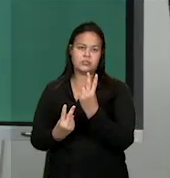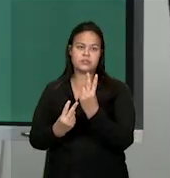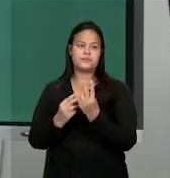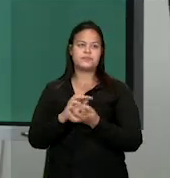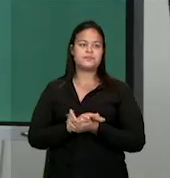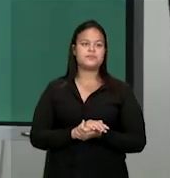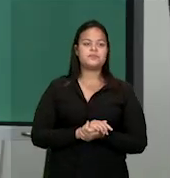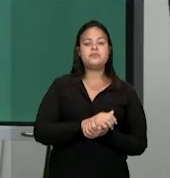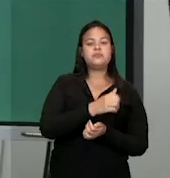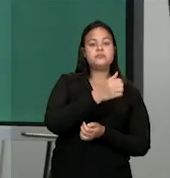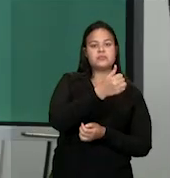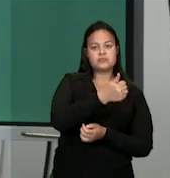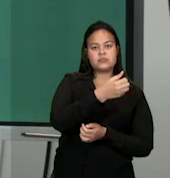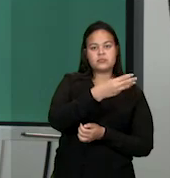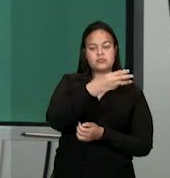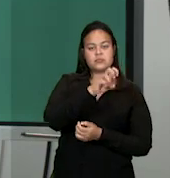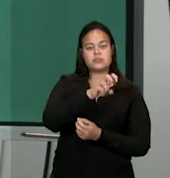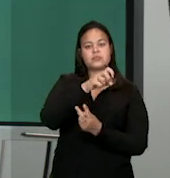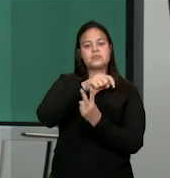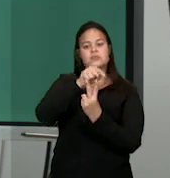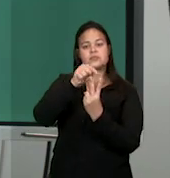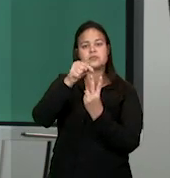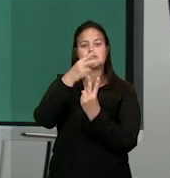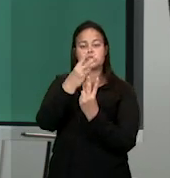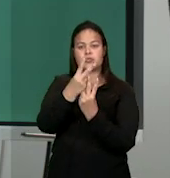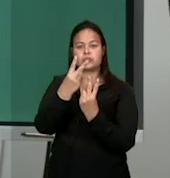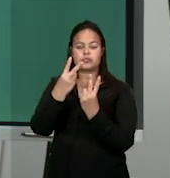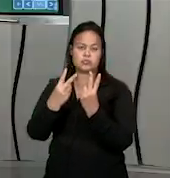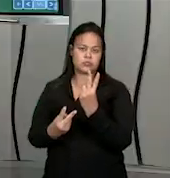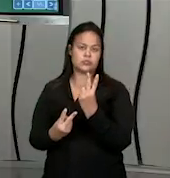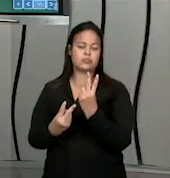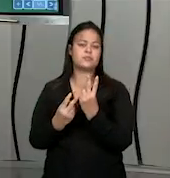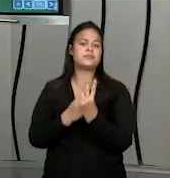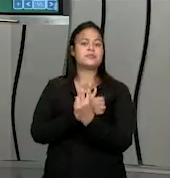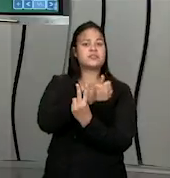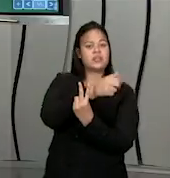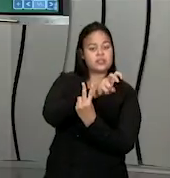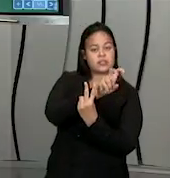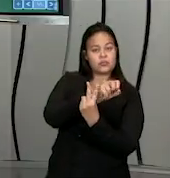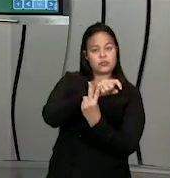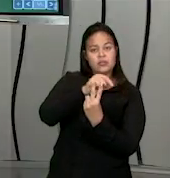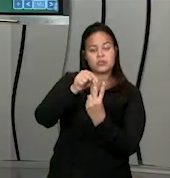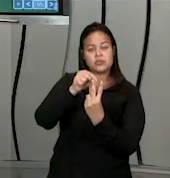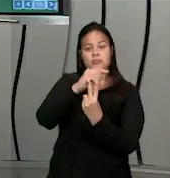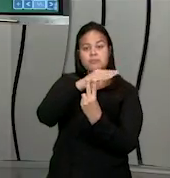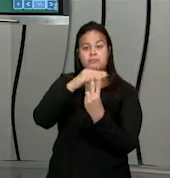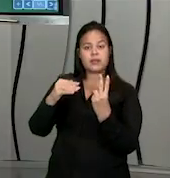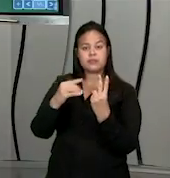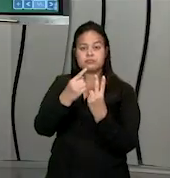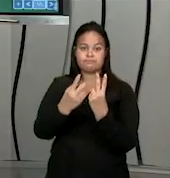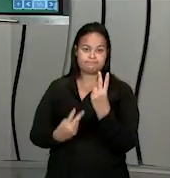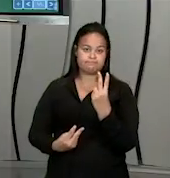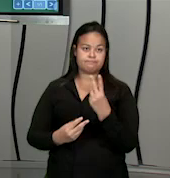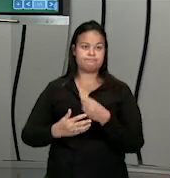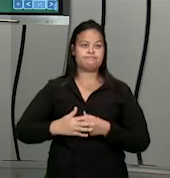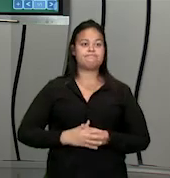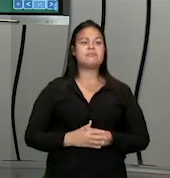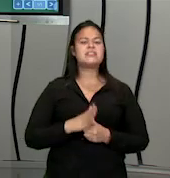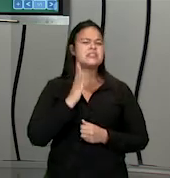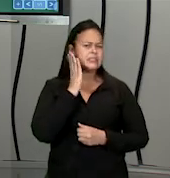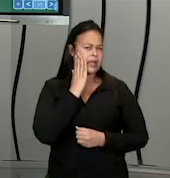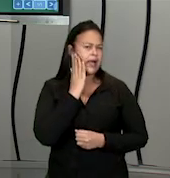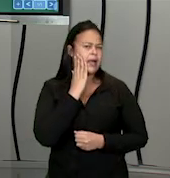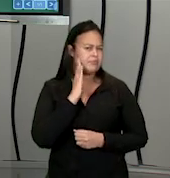de 135, raiz de 2 sobre 2. Seno de 150, meio. Então, com isso, você já sabe